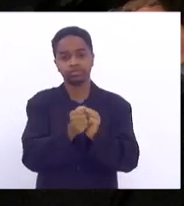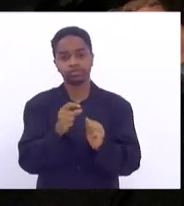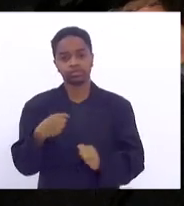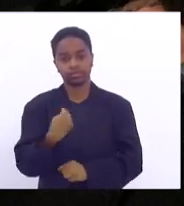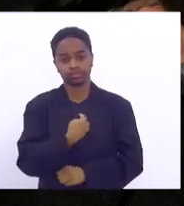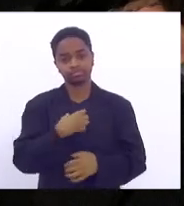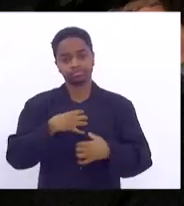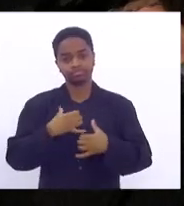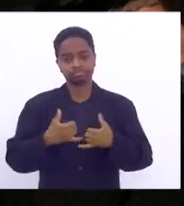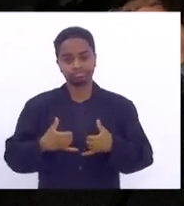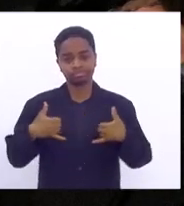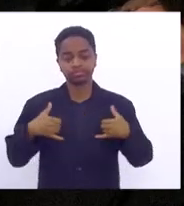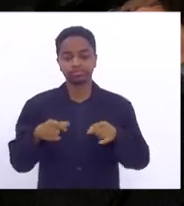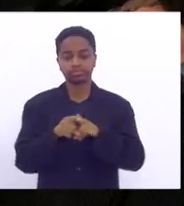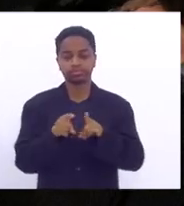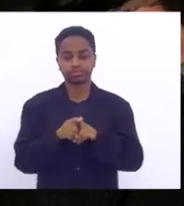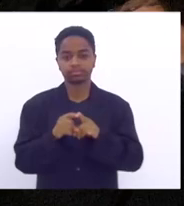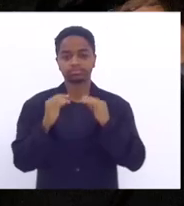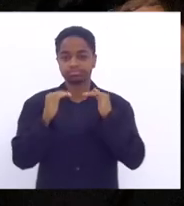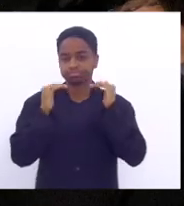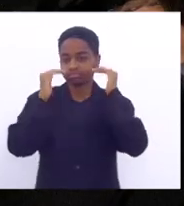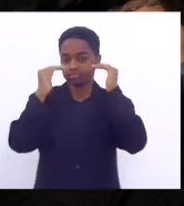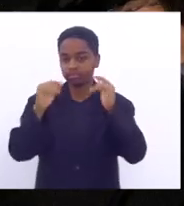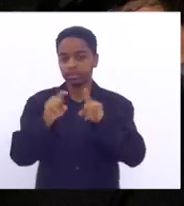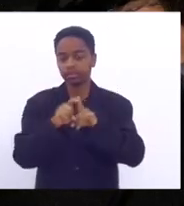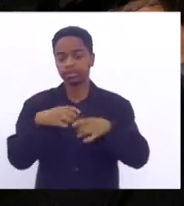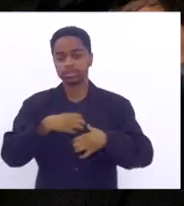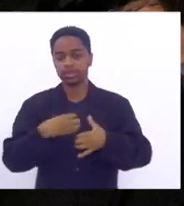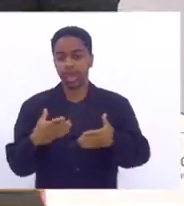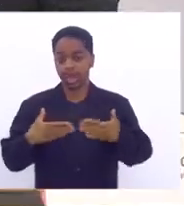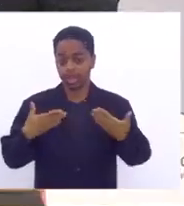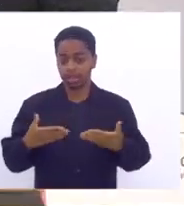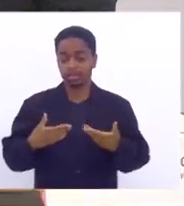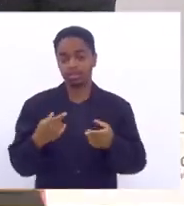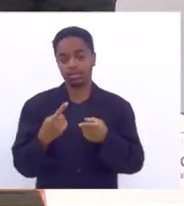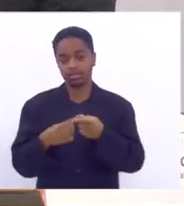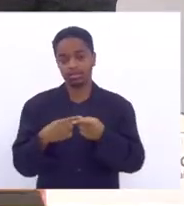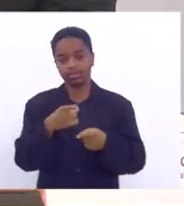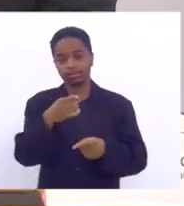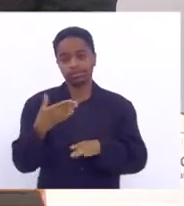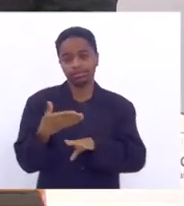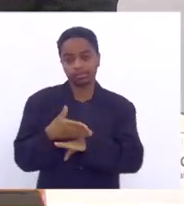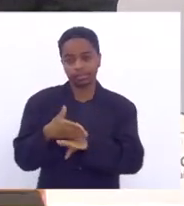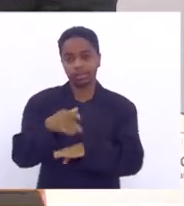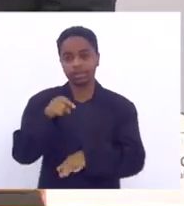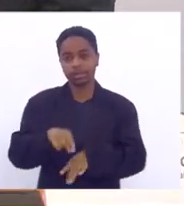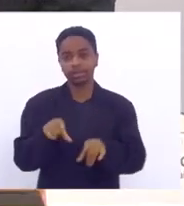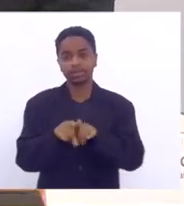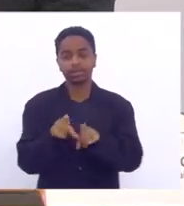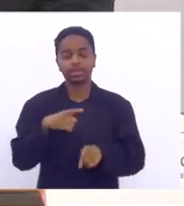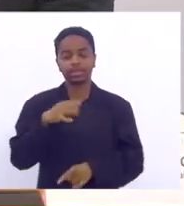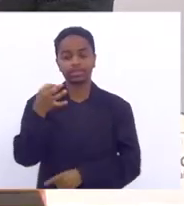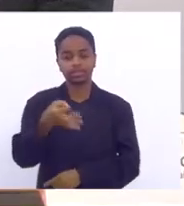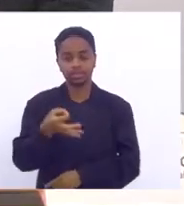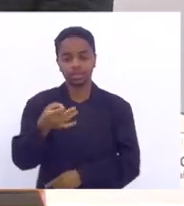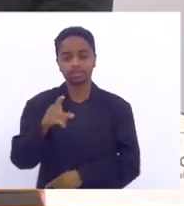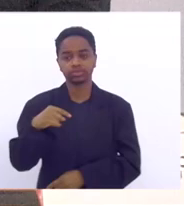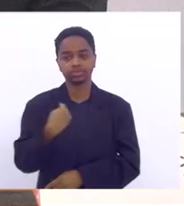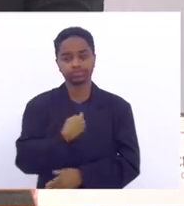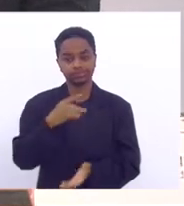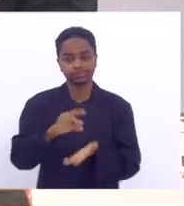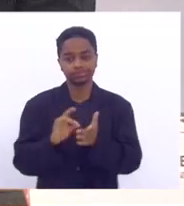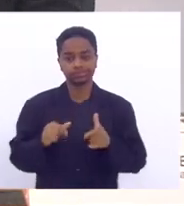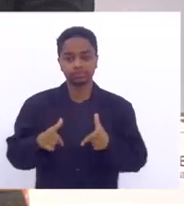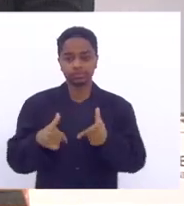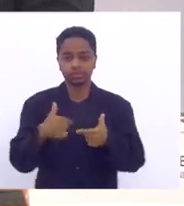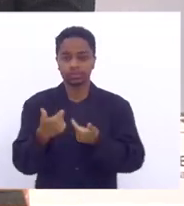honra muito nos engrandece e nos alegra Por demais e nos traz a certeza que a gente tá realmente realizando um